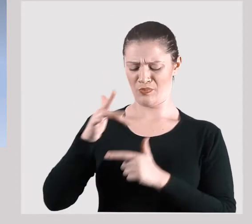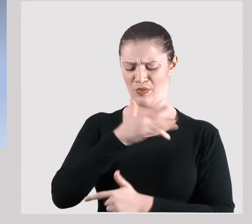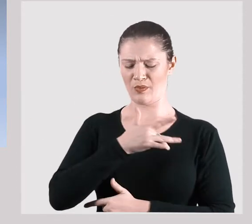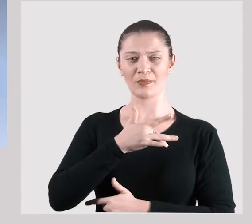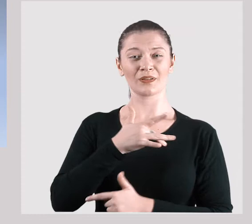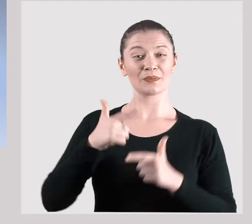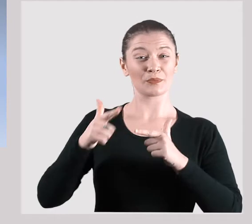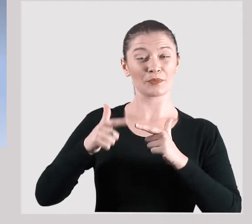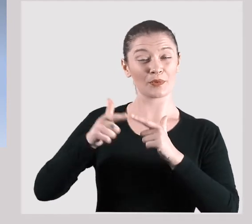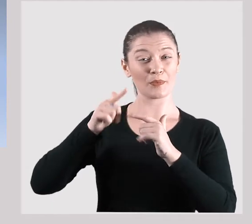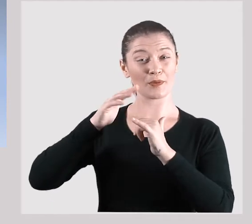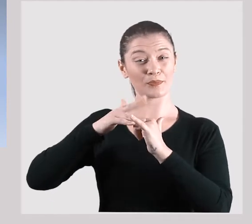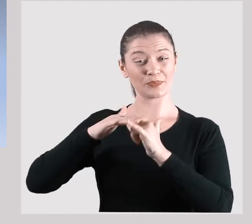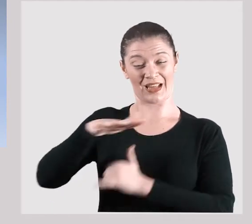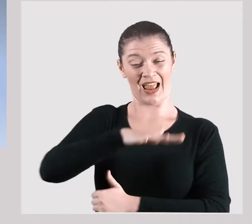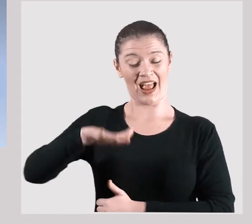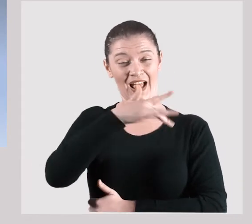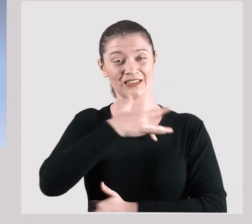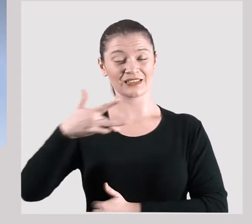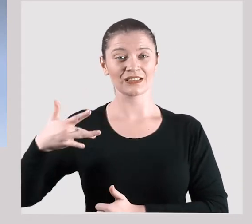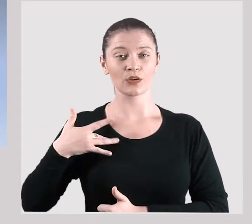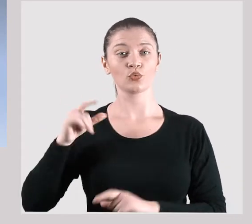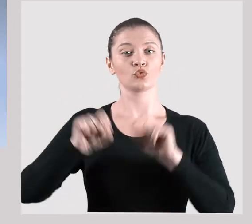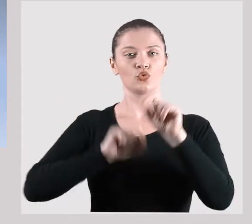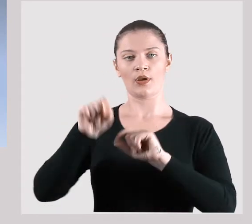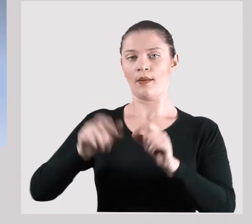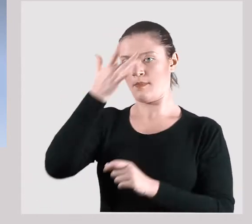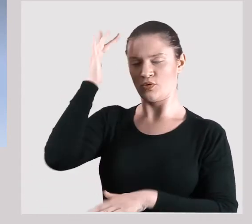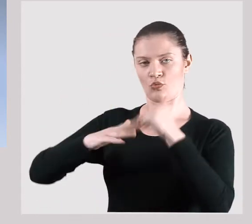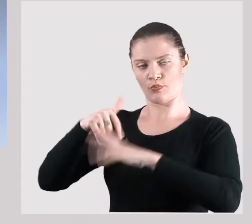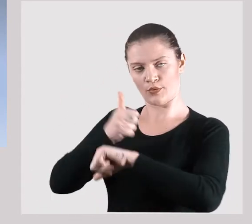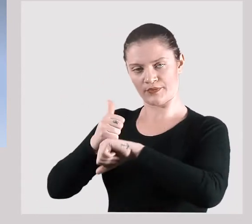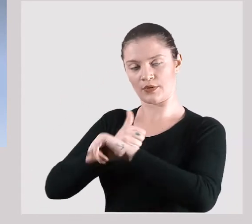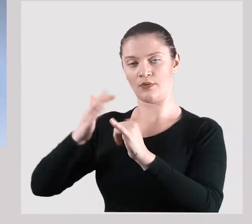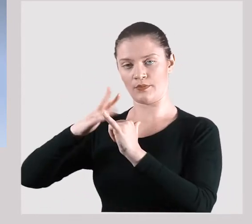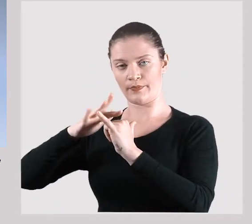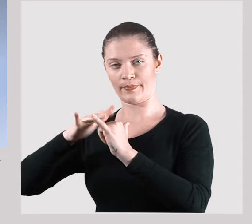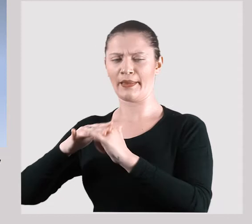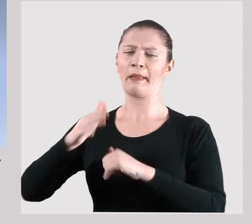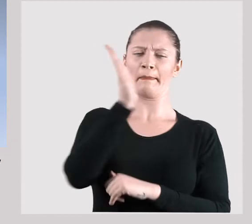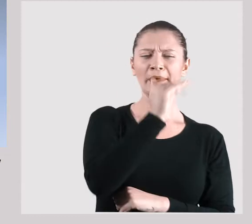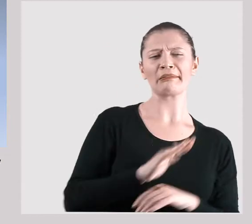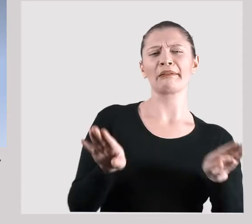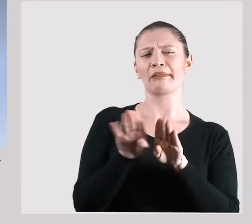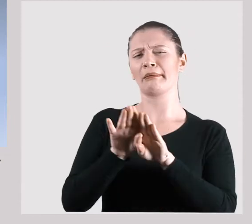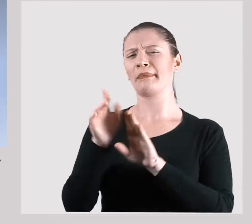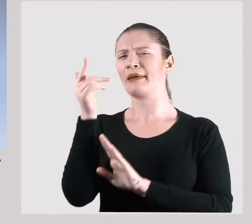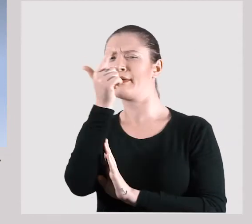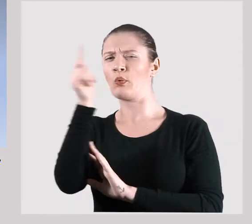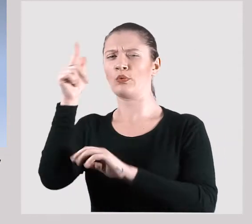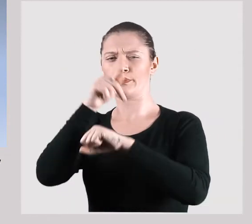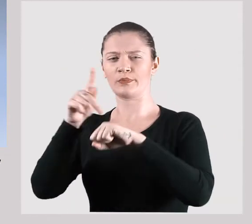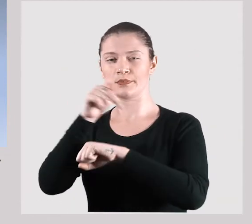São todos dados públicos, né? O pessoal pode acessar, mas tem muitos youtubers brasileiros, estrangeiros, dando